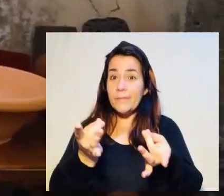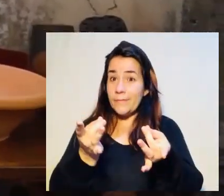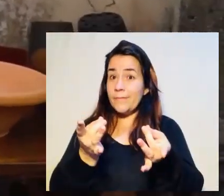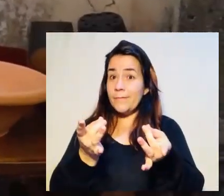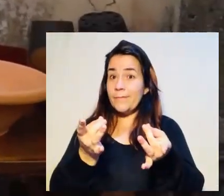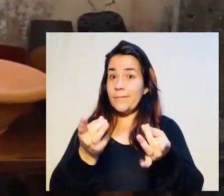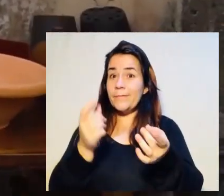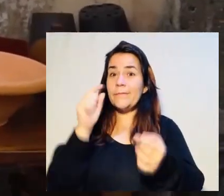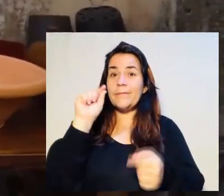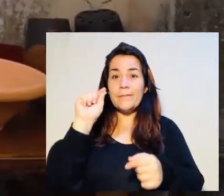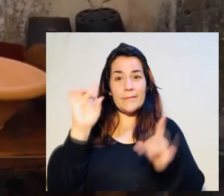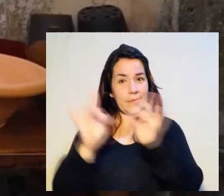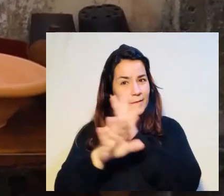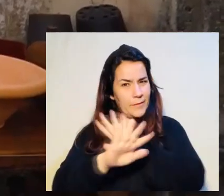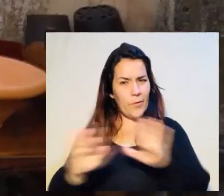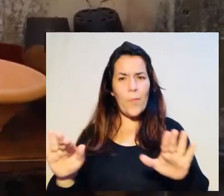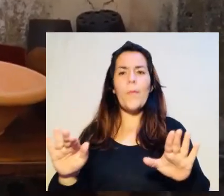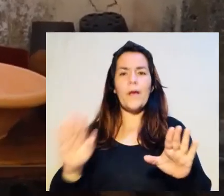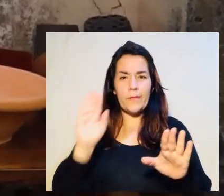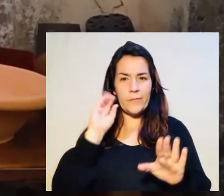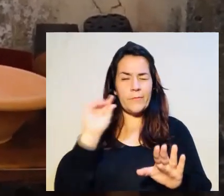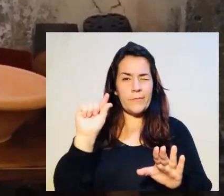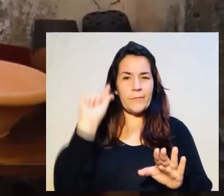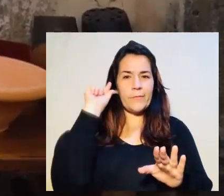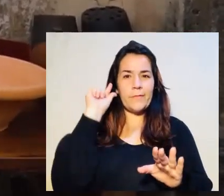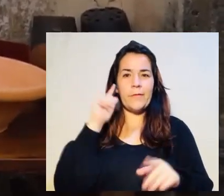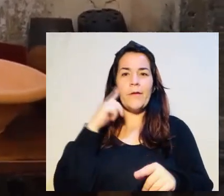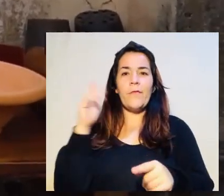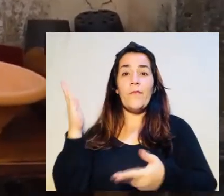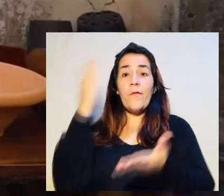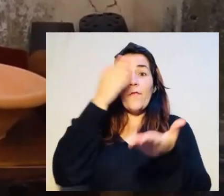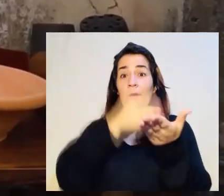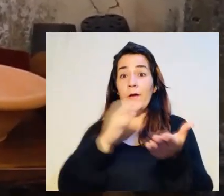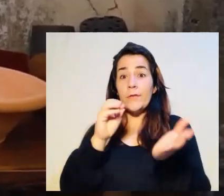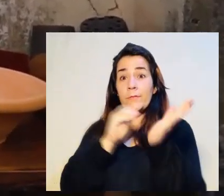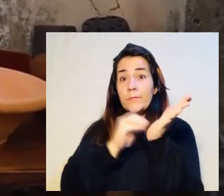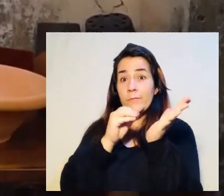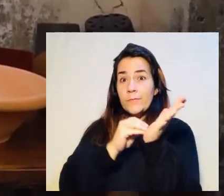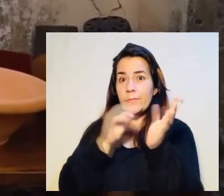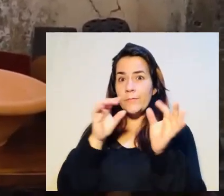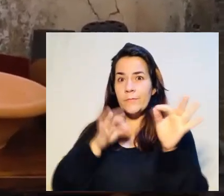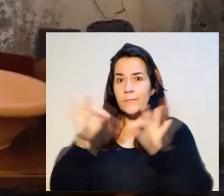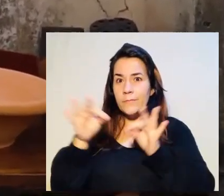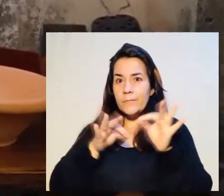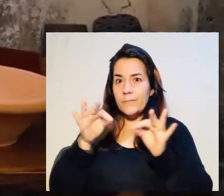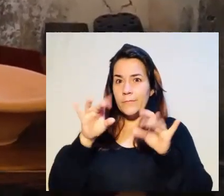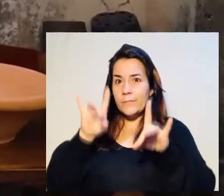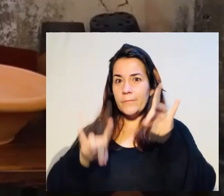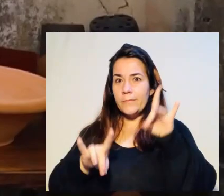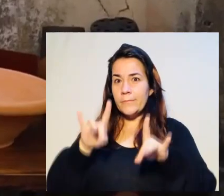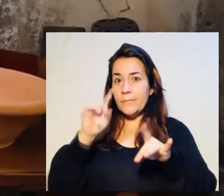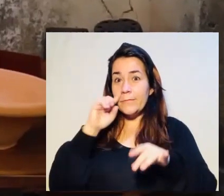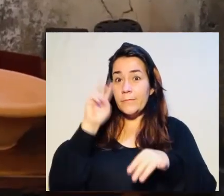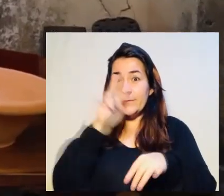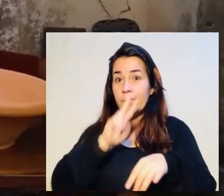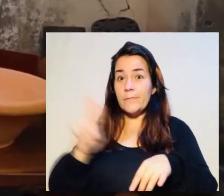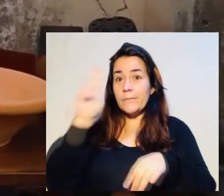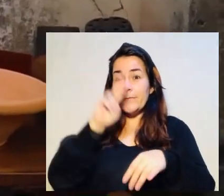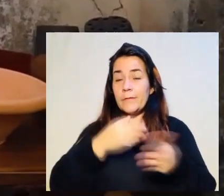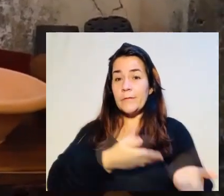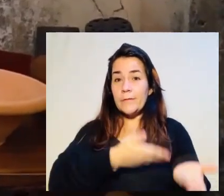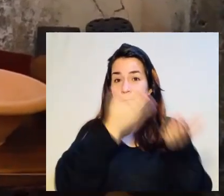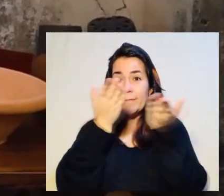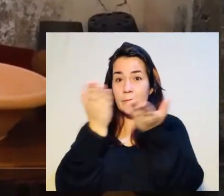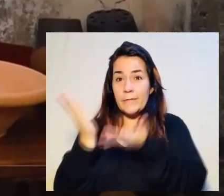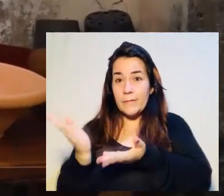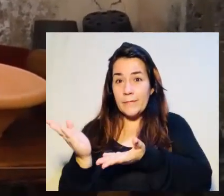estejam prestando atenção, porque tá acabando. E vamos pro nosso último preparo? Eu trouxe